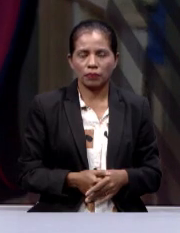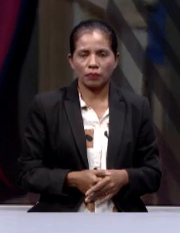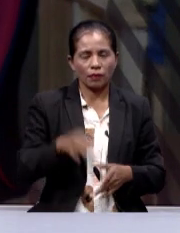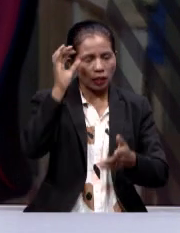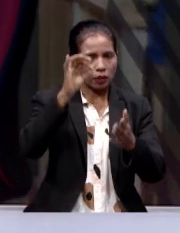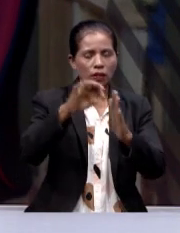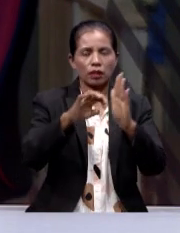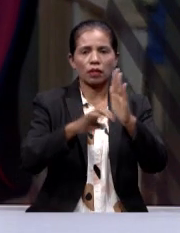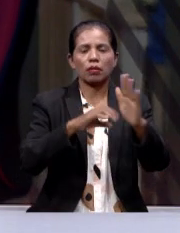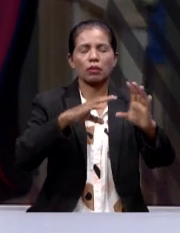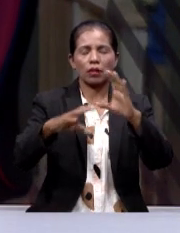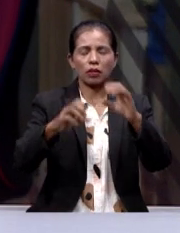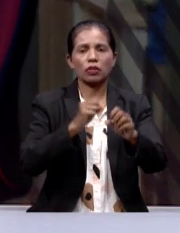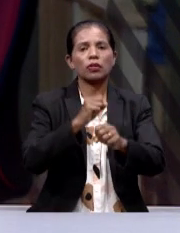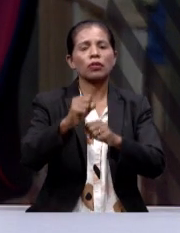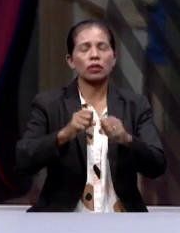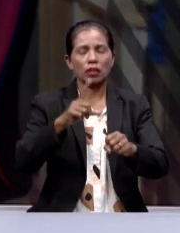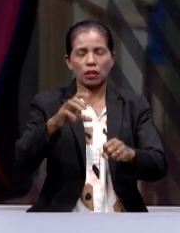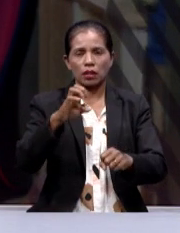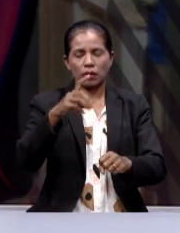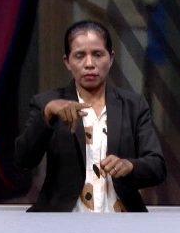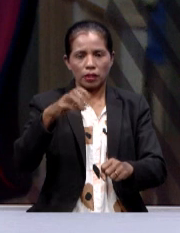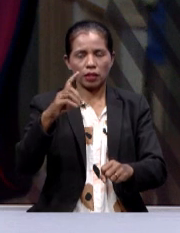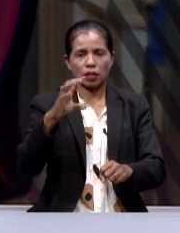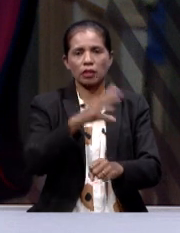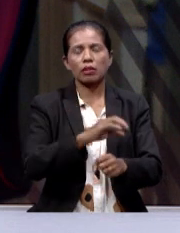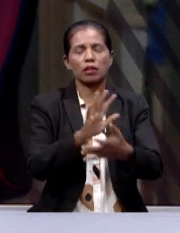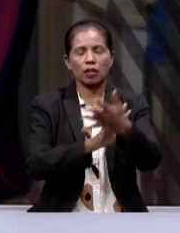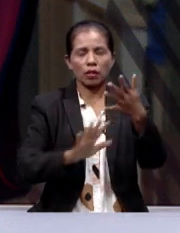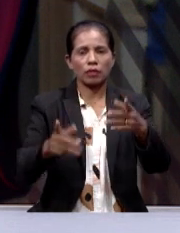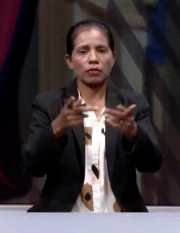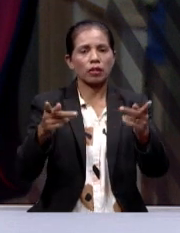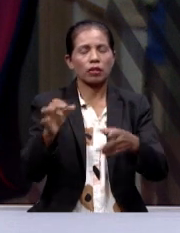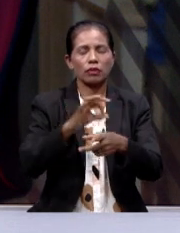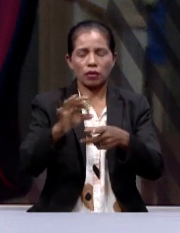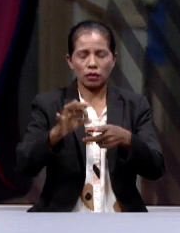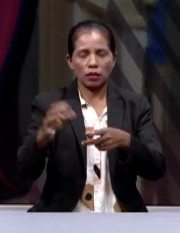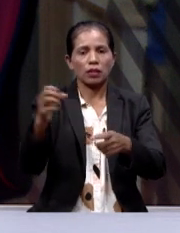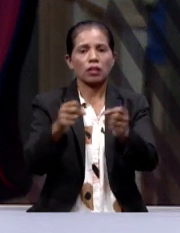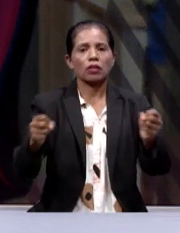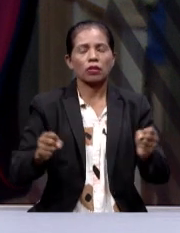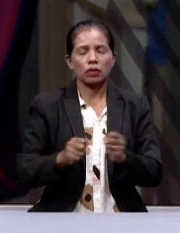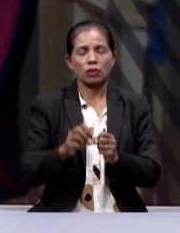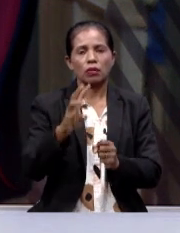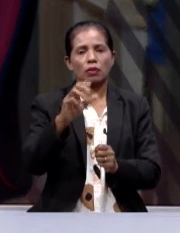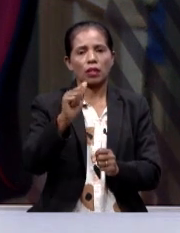Secretário de Estado de Comunicação Social Expedito Dias Ximenes inaugura Centro de Formação em Açuco, Wailaha.